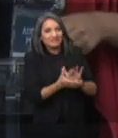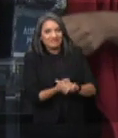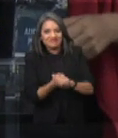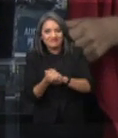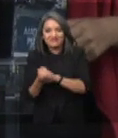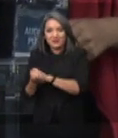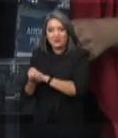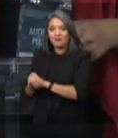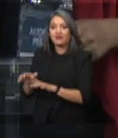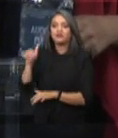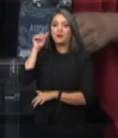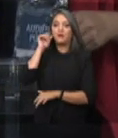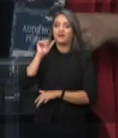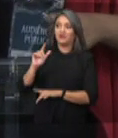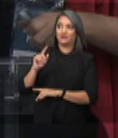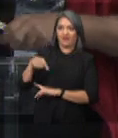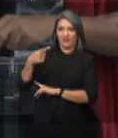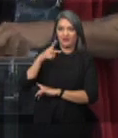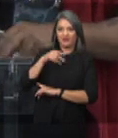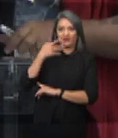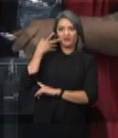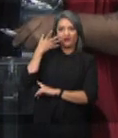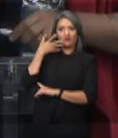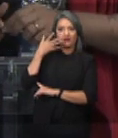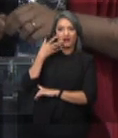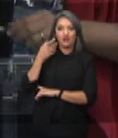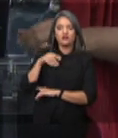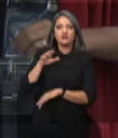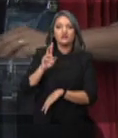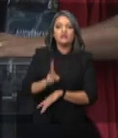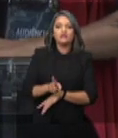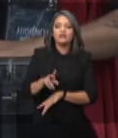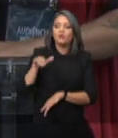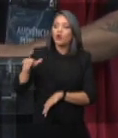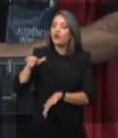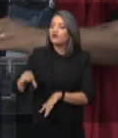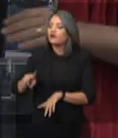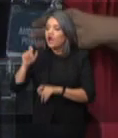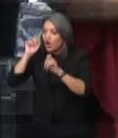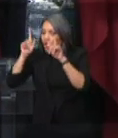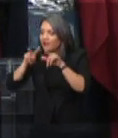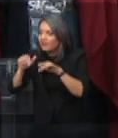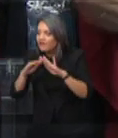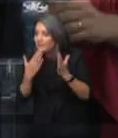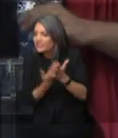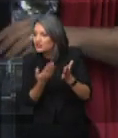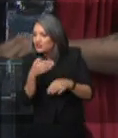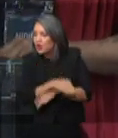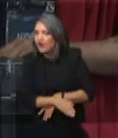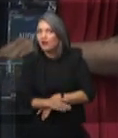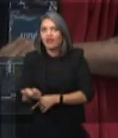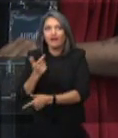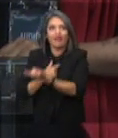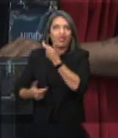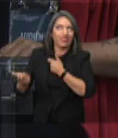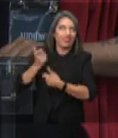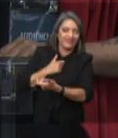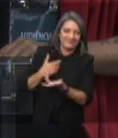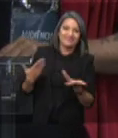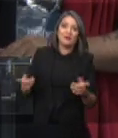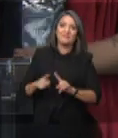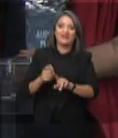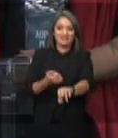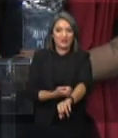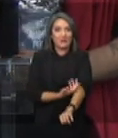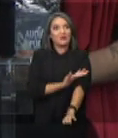me xingava horrores toda vez que eu chamava ela acordava para levar ela para escola então fico muito emocionado de ver de vê-los aqui como